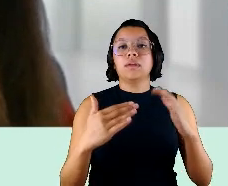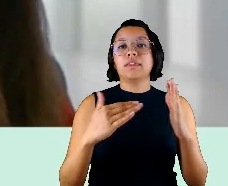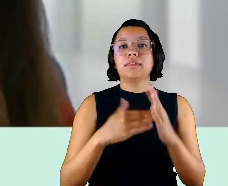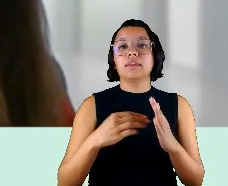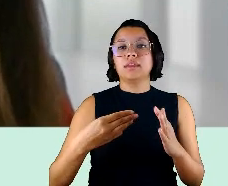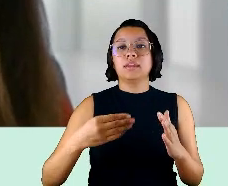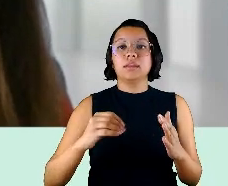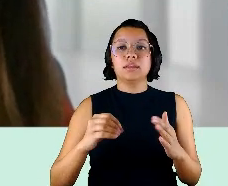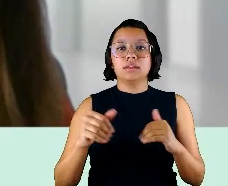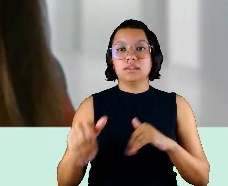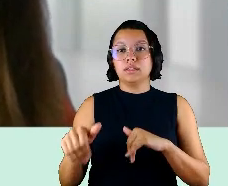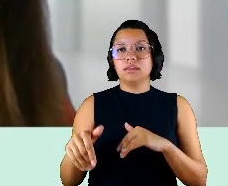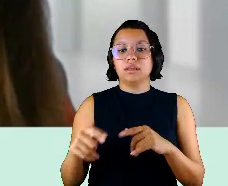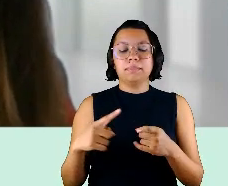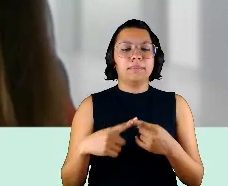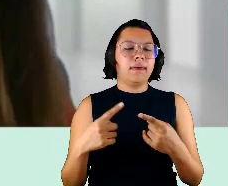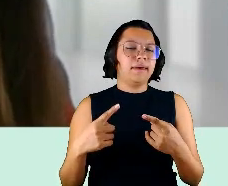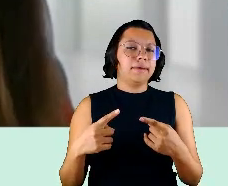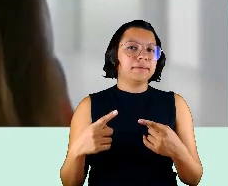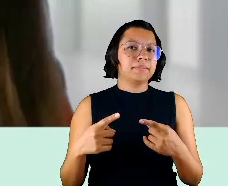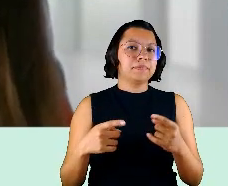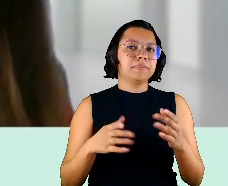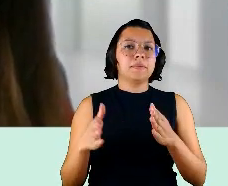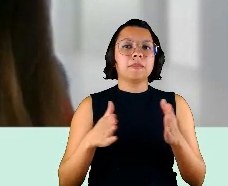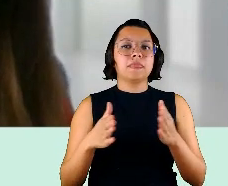setembro. Só que